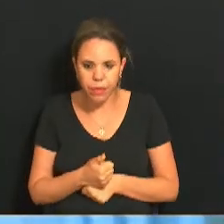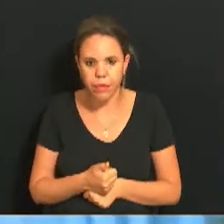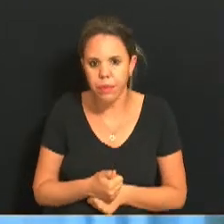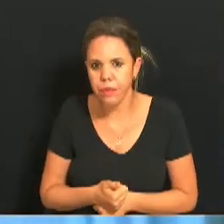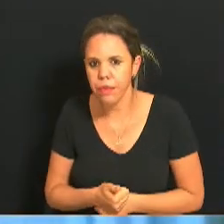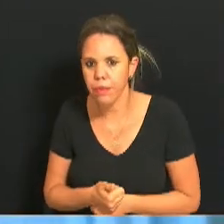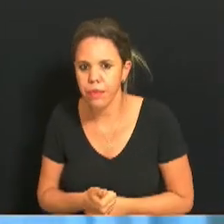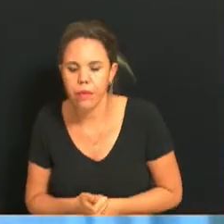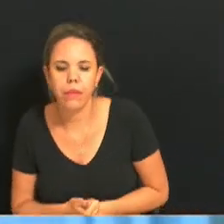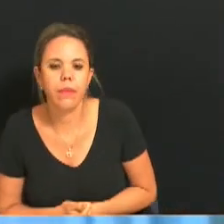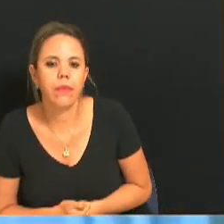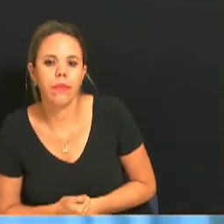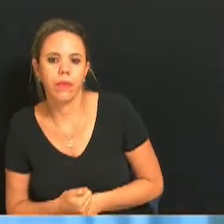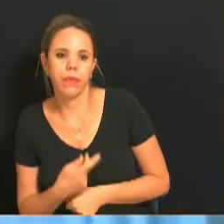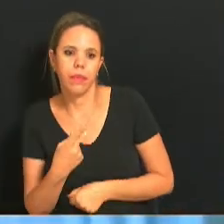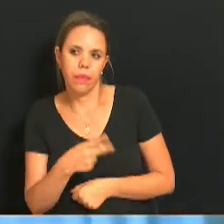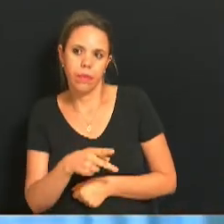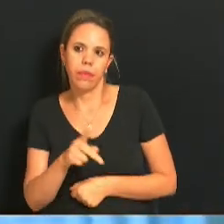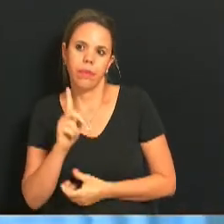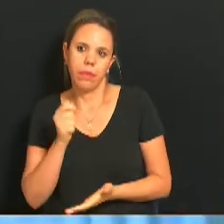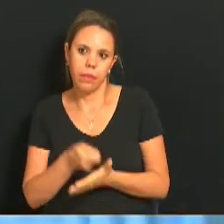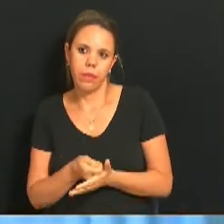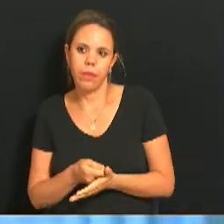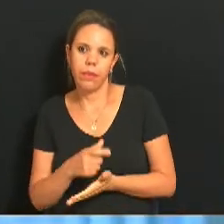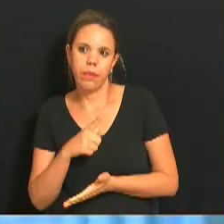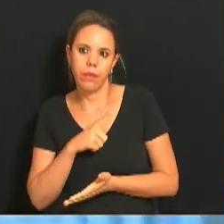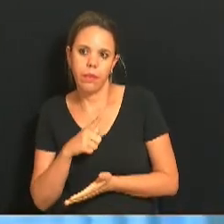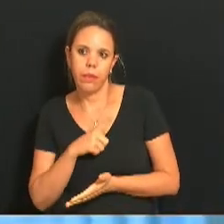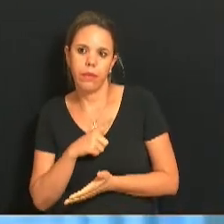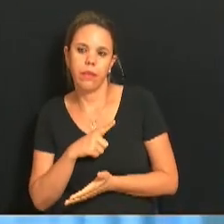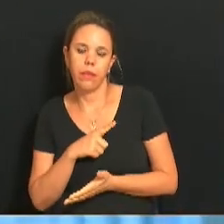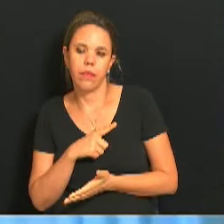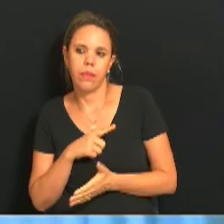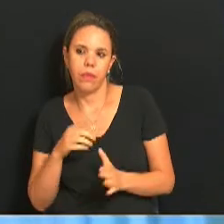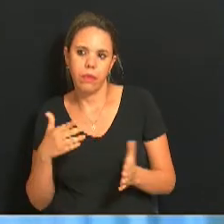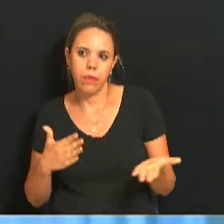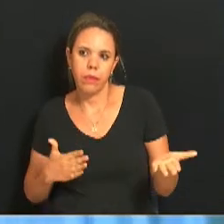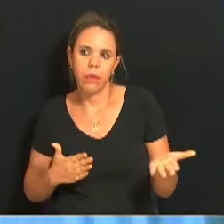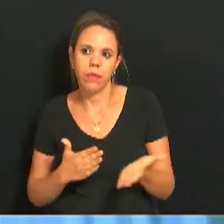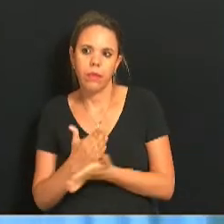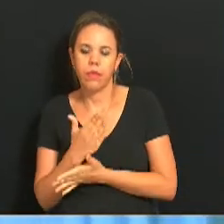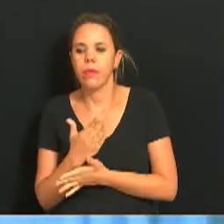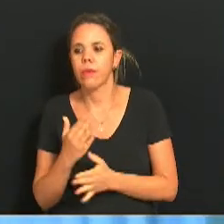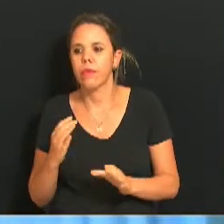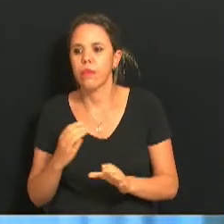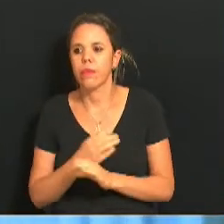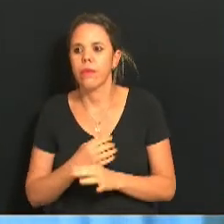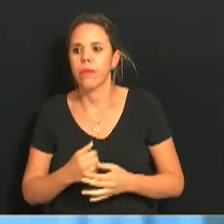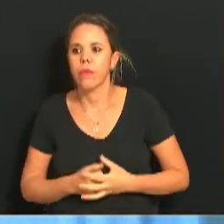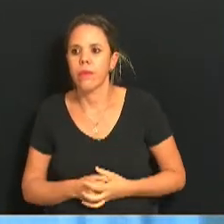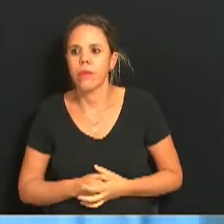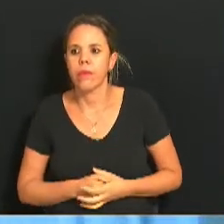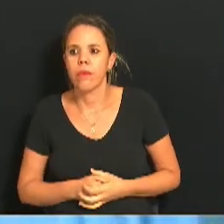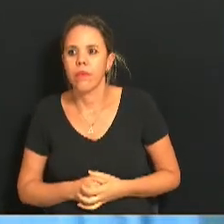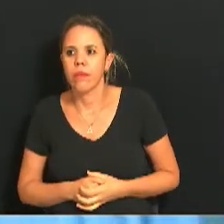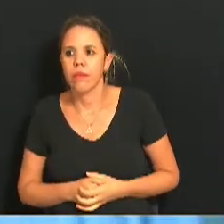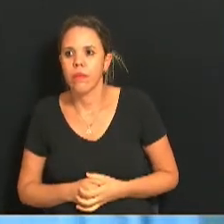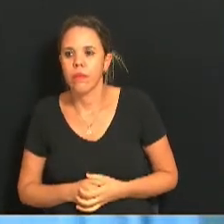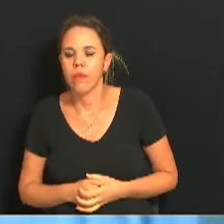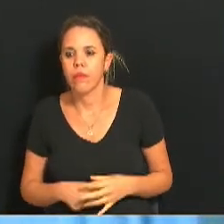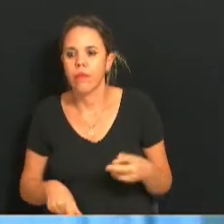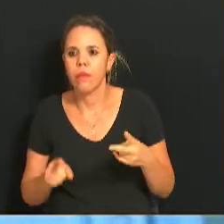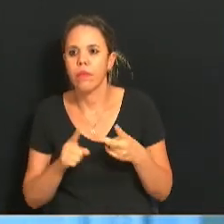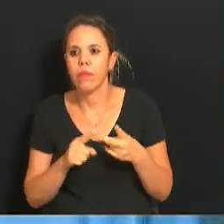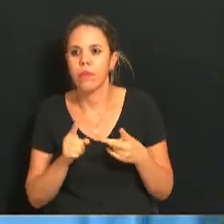posição dele mas eu posso ir garantir que foi aprovado por unanimidade acho que